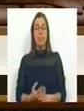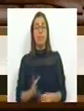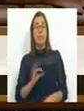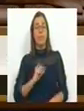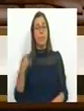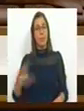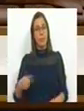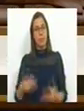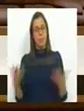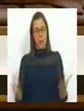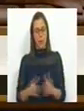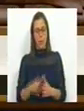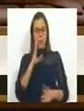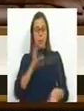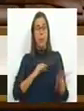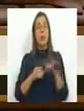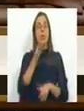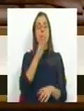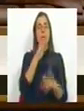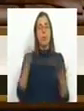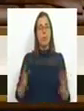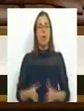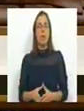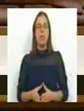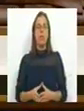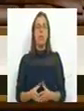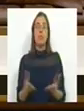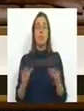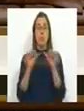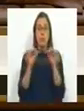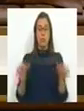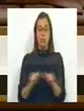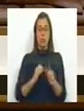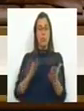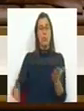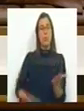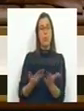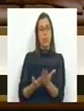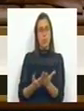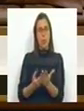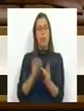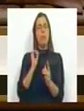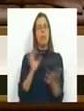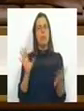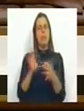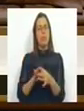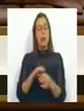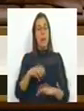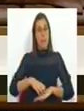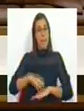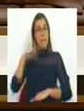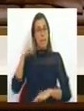Senhor Presidente, senhoras e senhores deputados, o sistema que propomos visa associar a cada